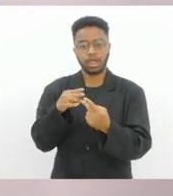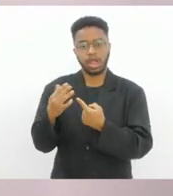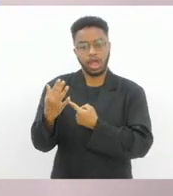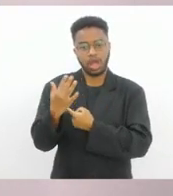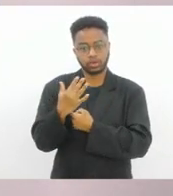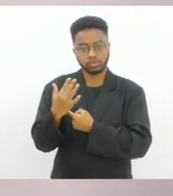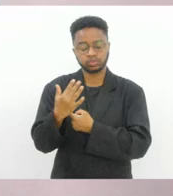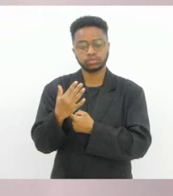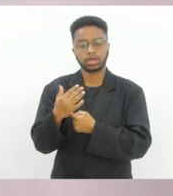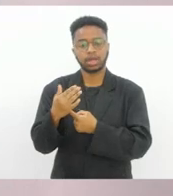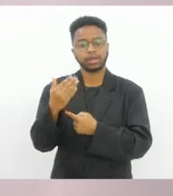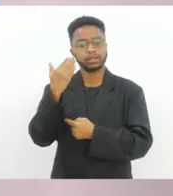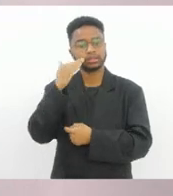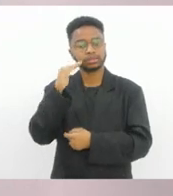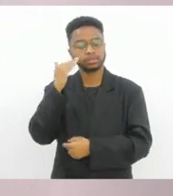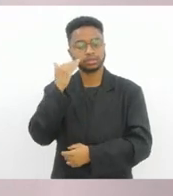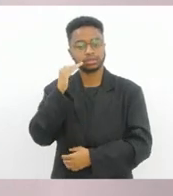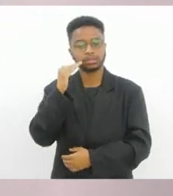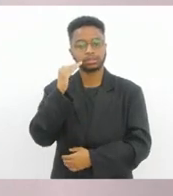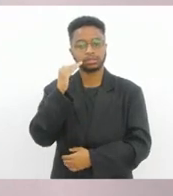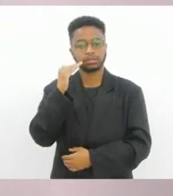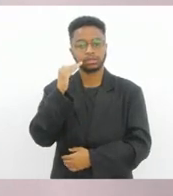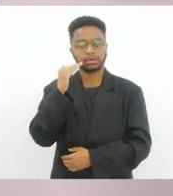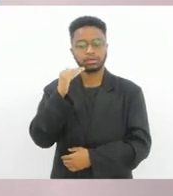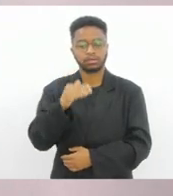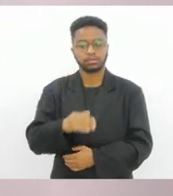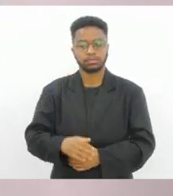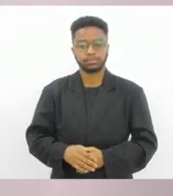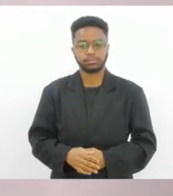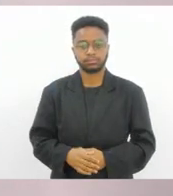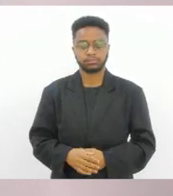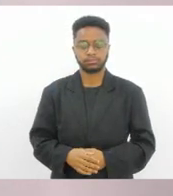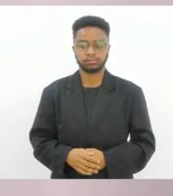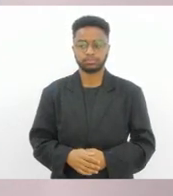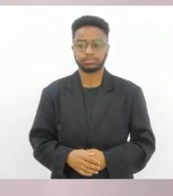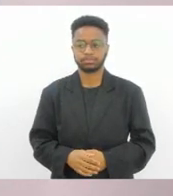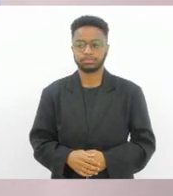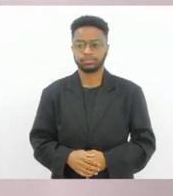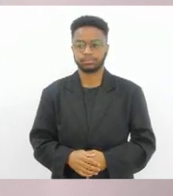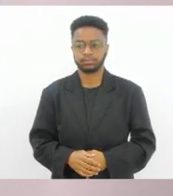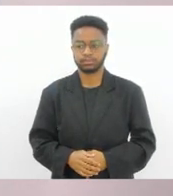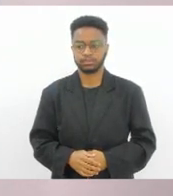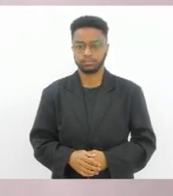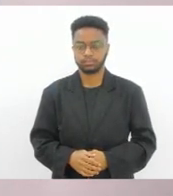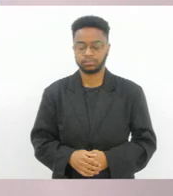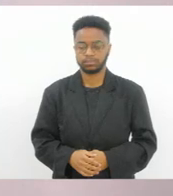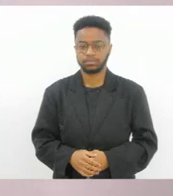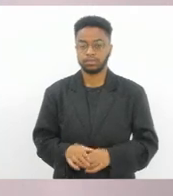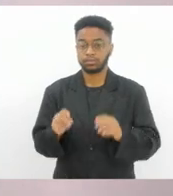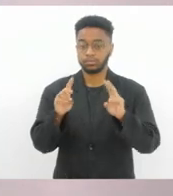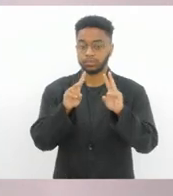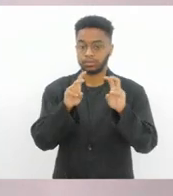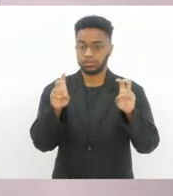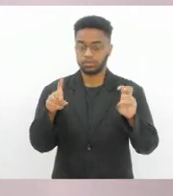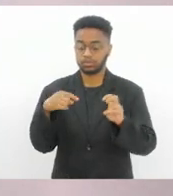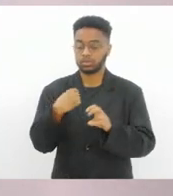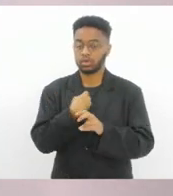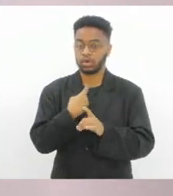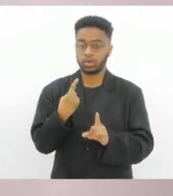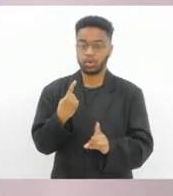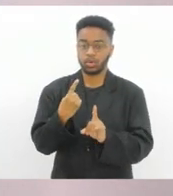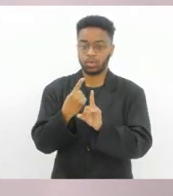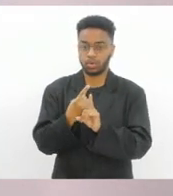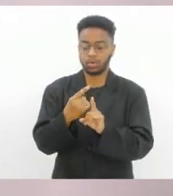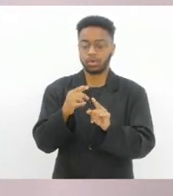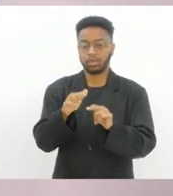ajudar a compreender também uma situação que nós encontramos com relação às vítimas que